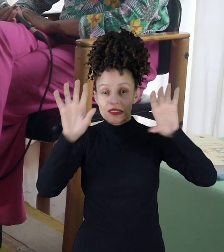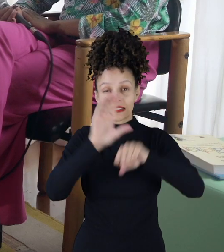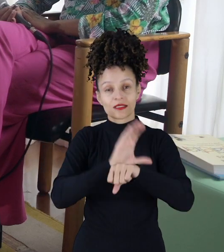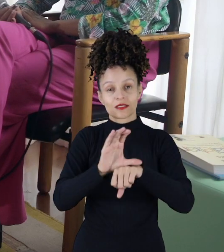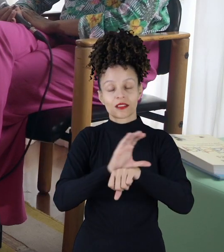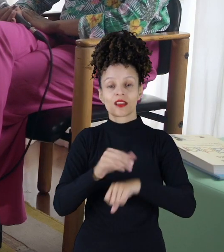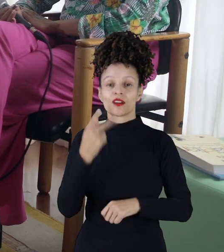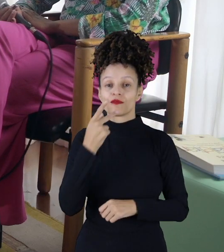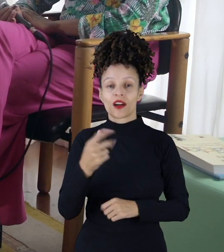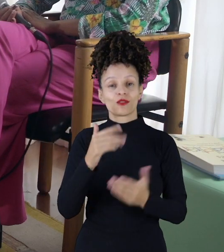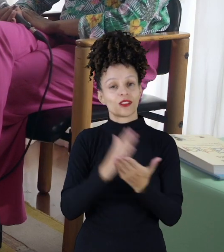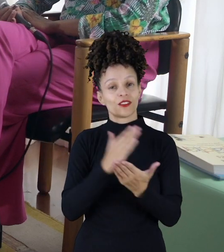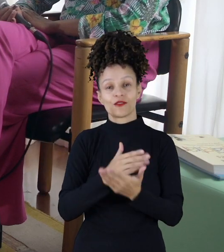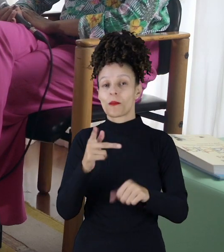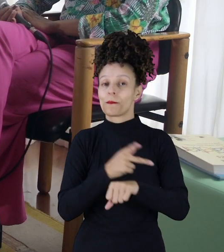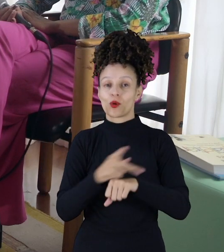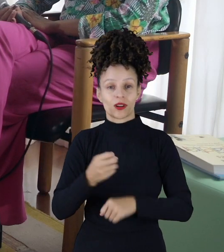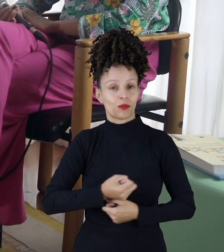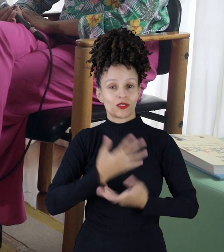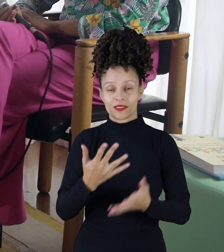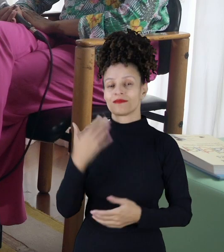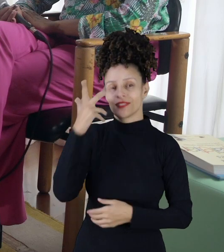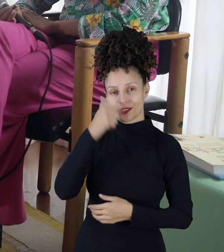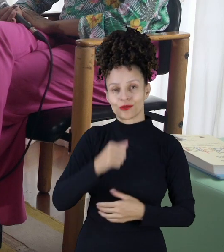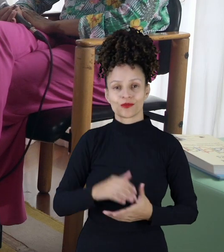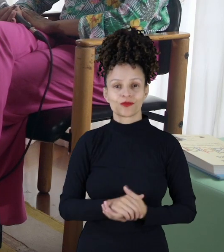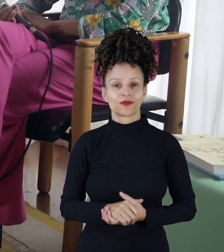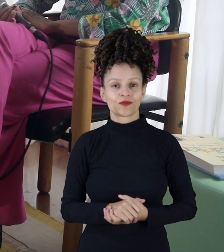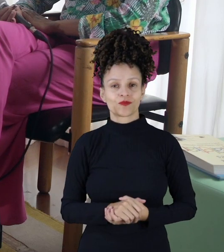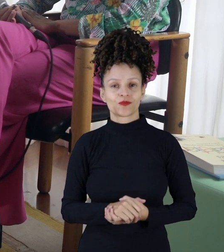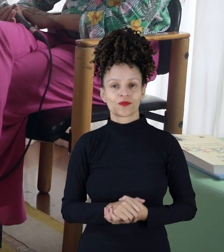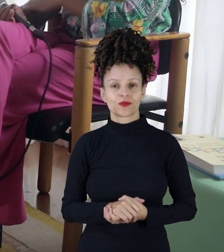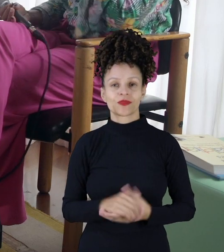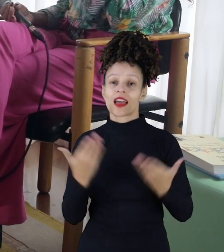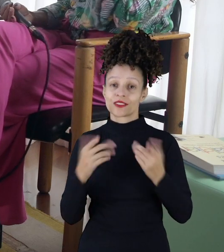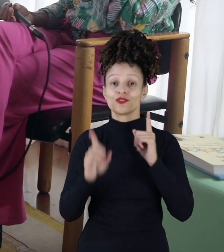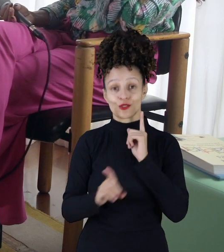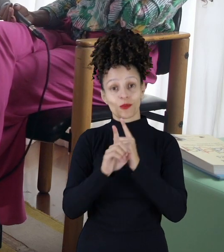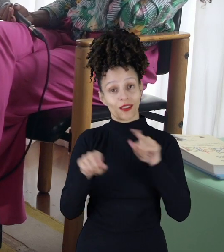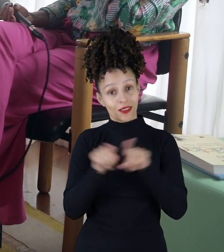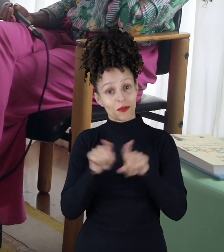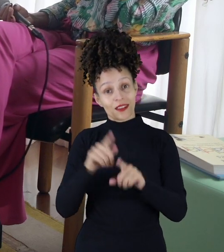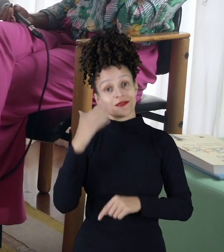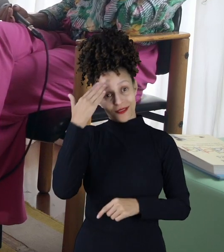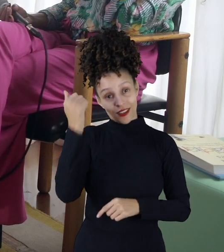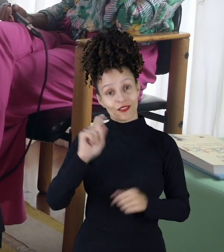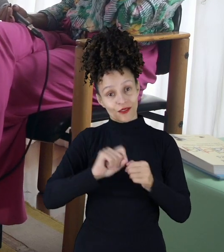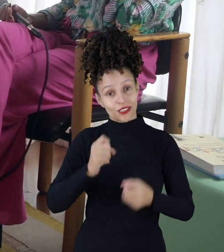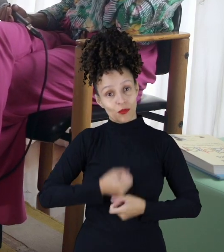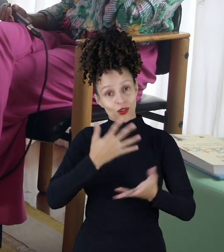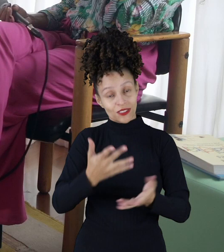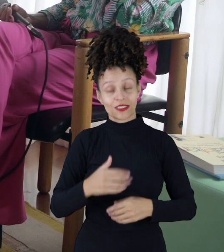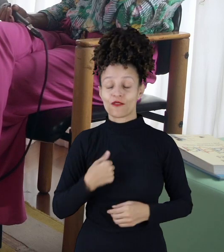dias cinzentos. Eu falo que esse livro é pura poesia, né, Adri? Pura poesia, lindíssima. Ele é muito lindo. E foi assim que eu descobri que eu também